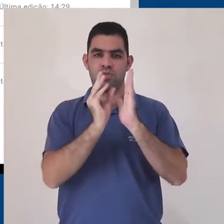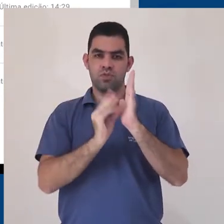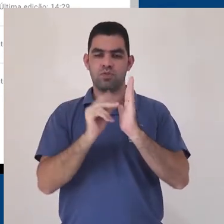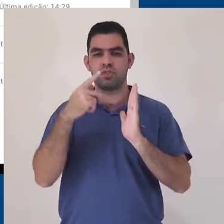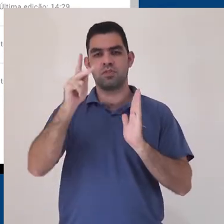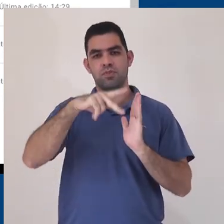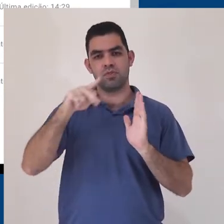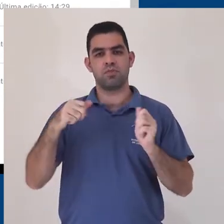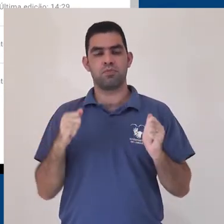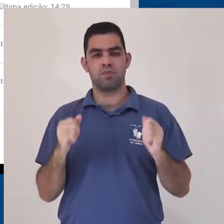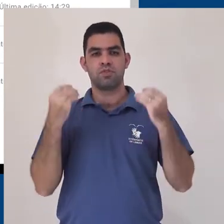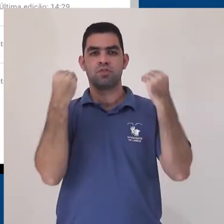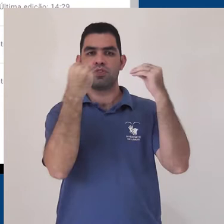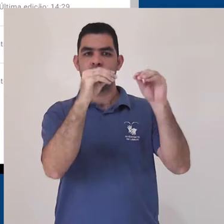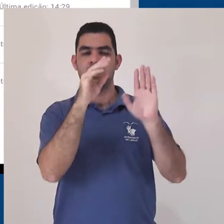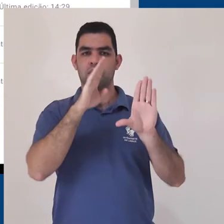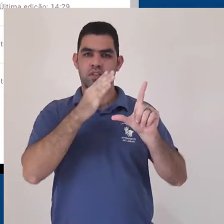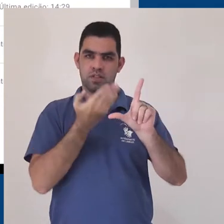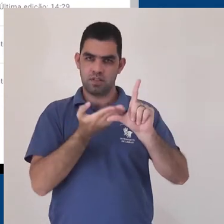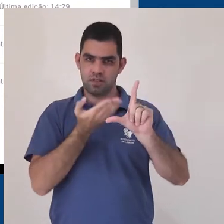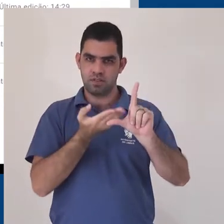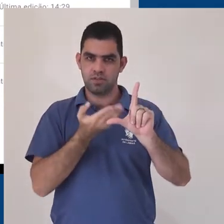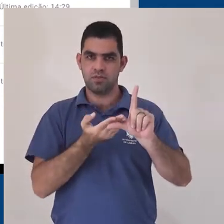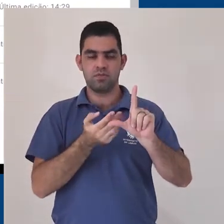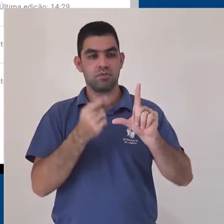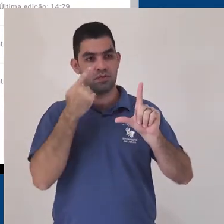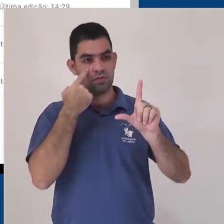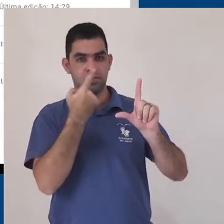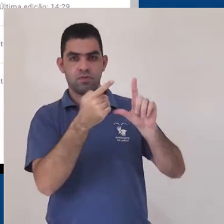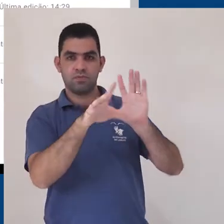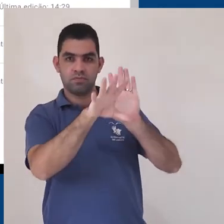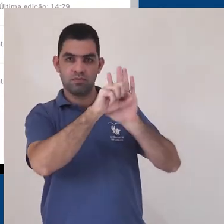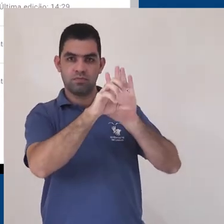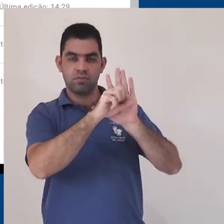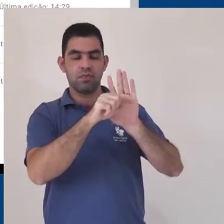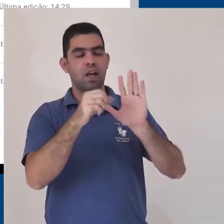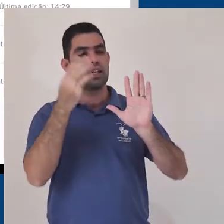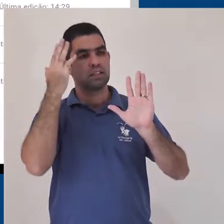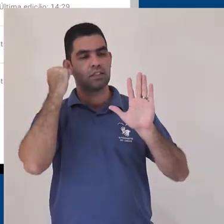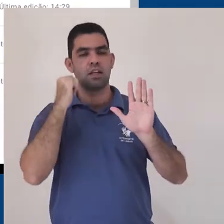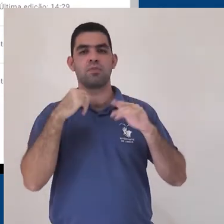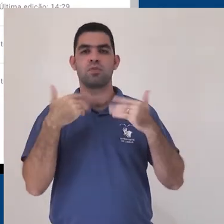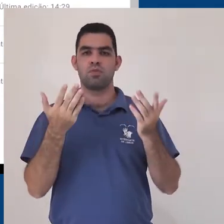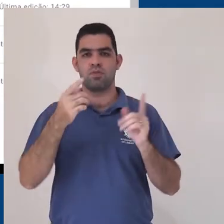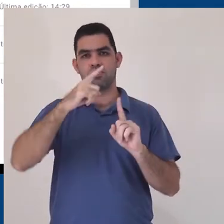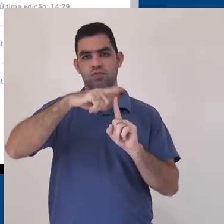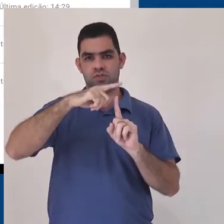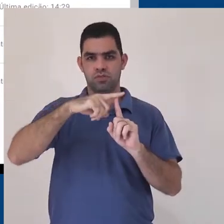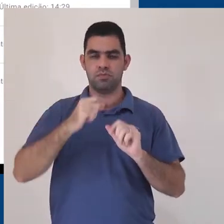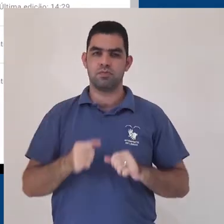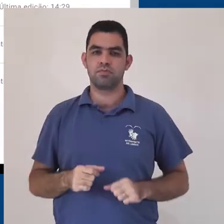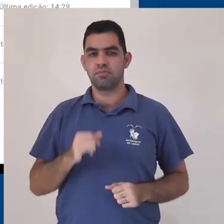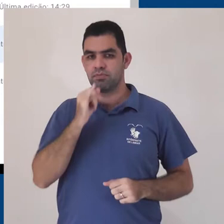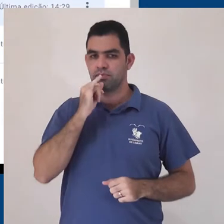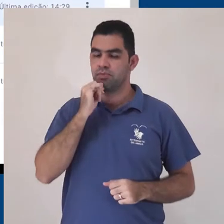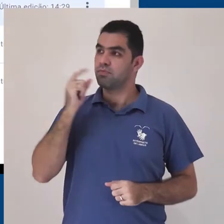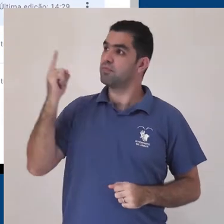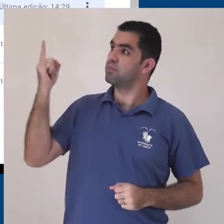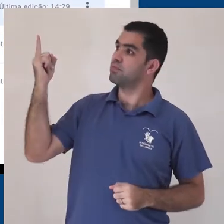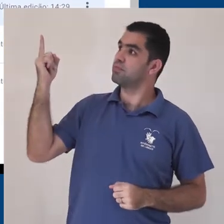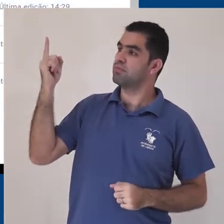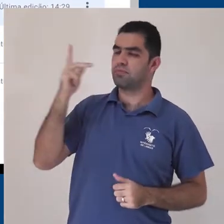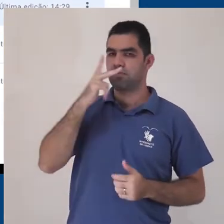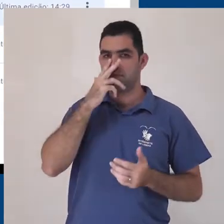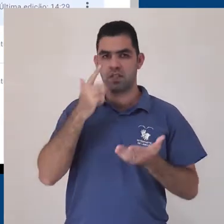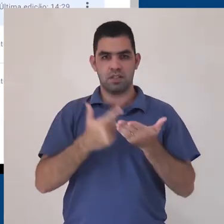seu professor pode postar no Clécio e pelo ícone dele você consegue perceber Qual a classificação este por exemplo que